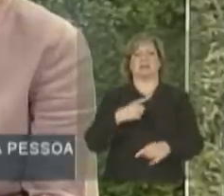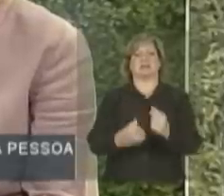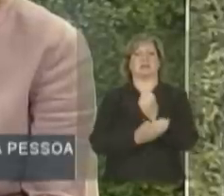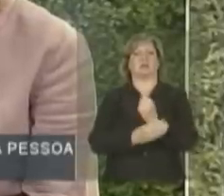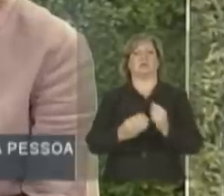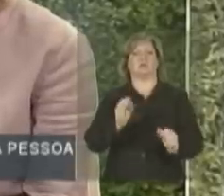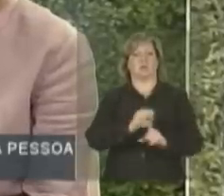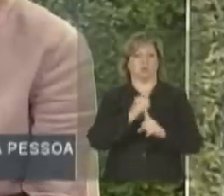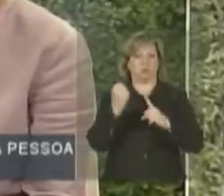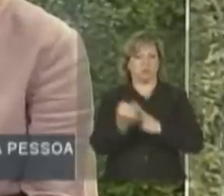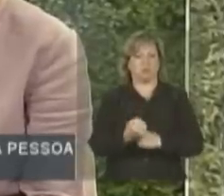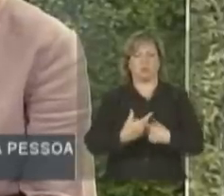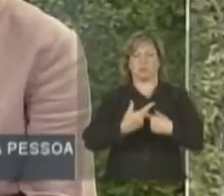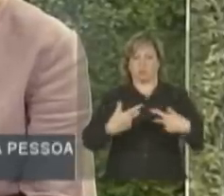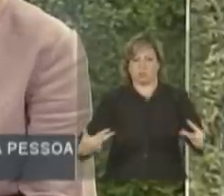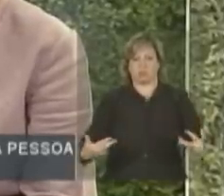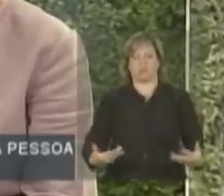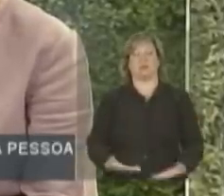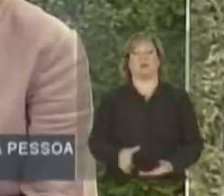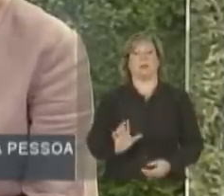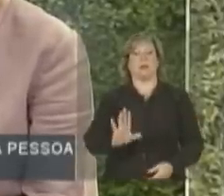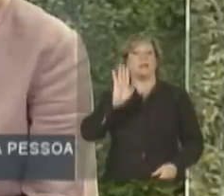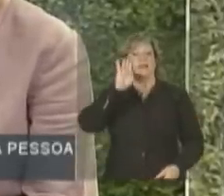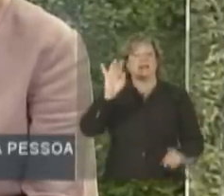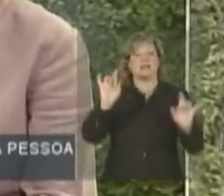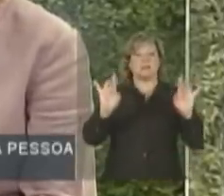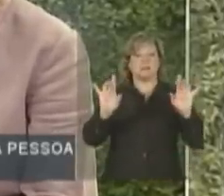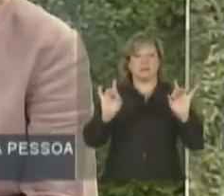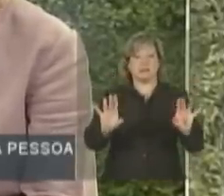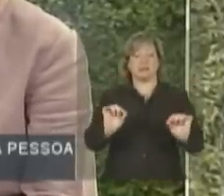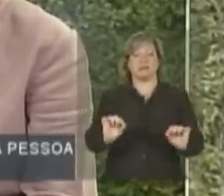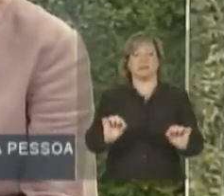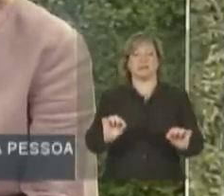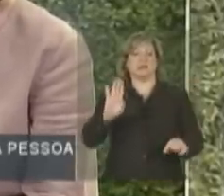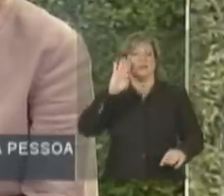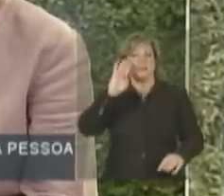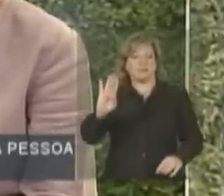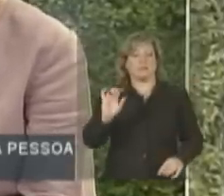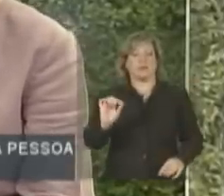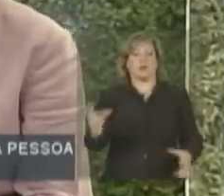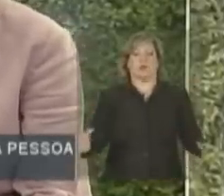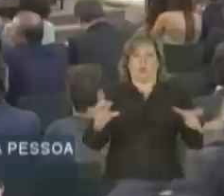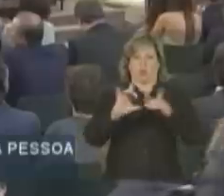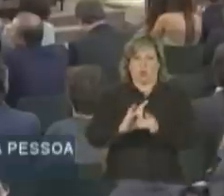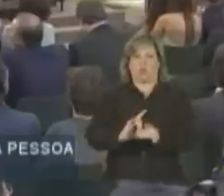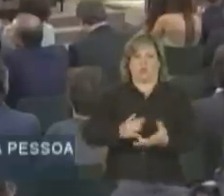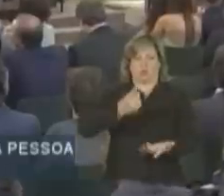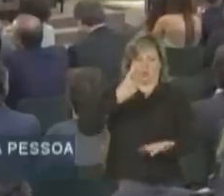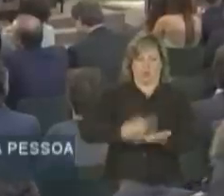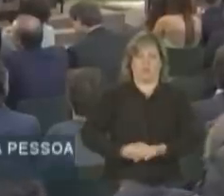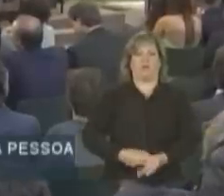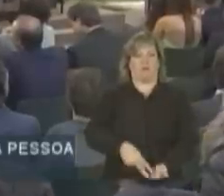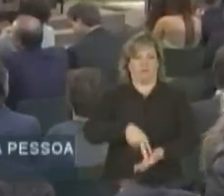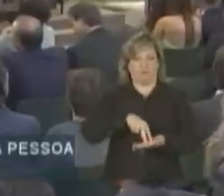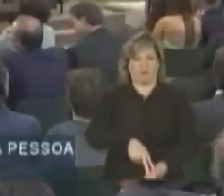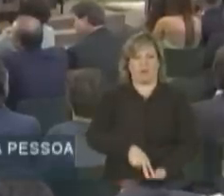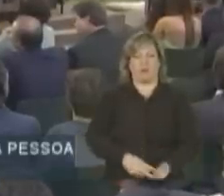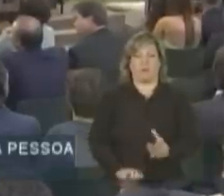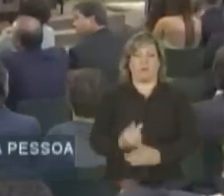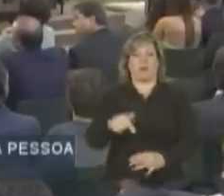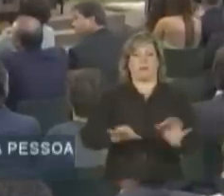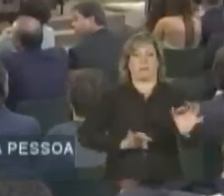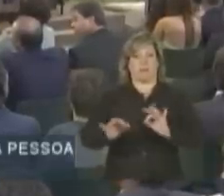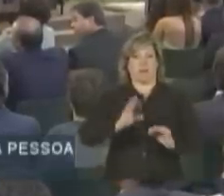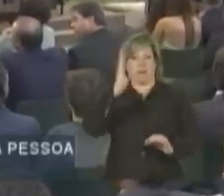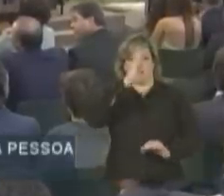social. Mas, senhora presidenta, especialmente engajados no firme compromisso lançado ao Brasil no plano